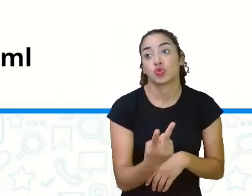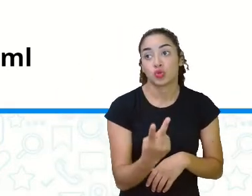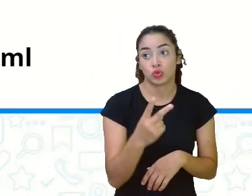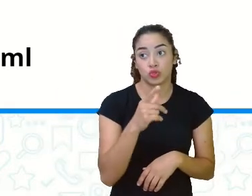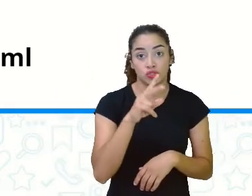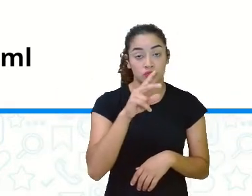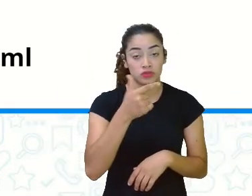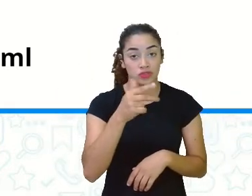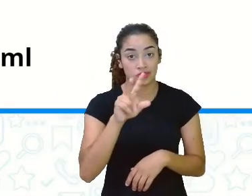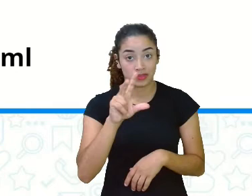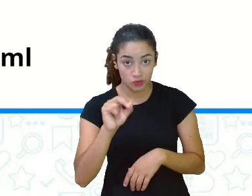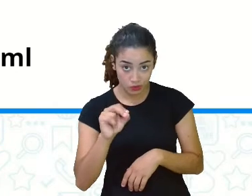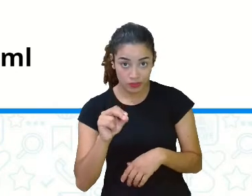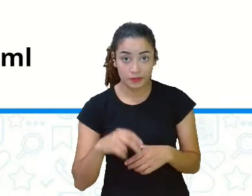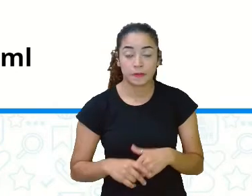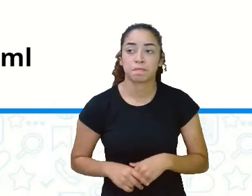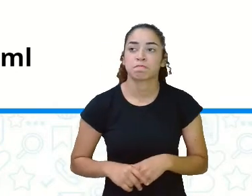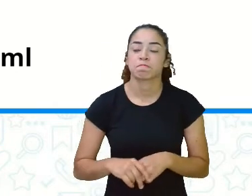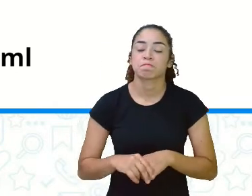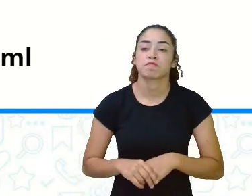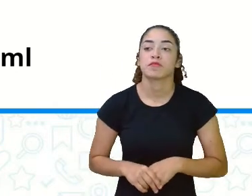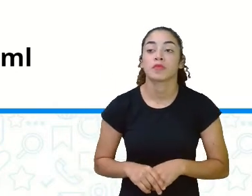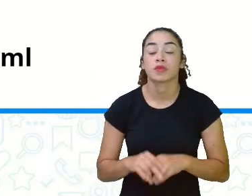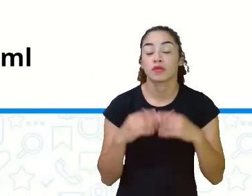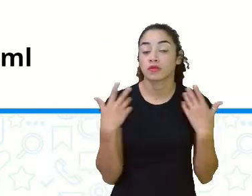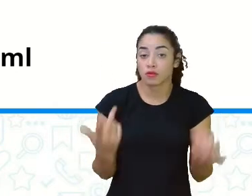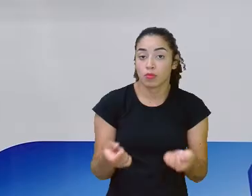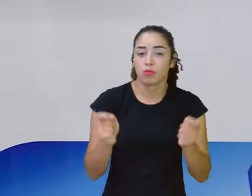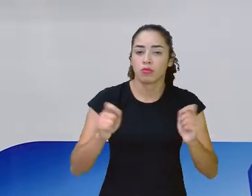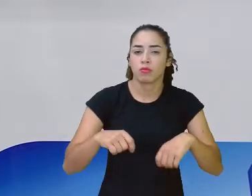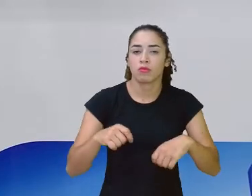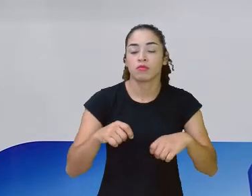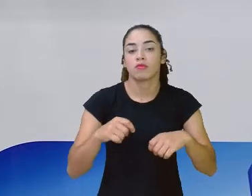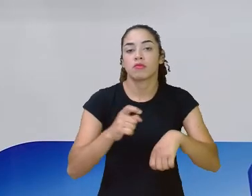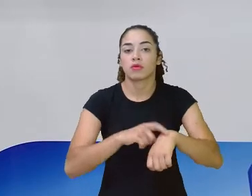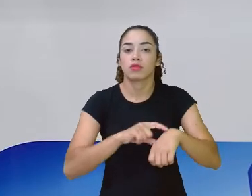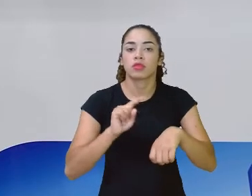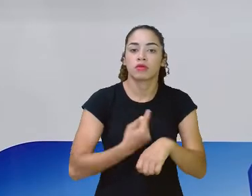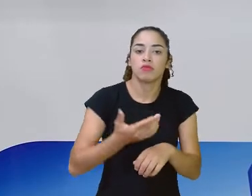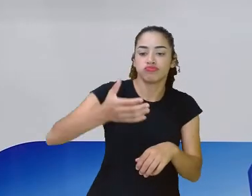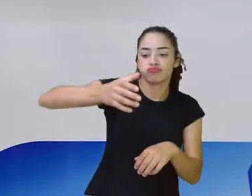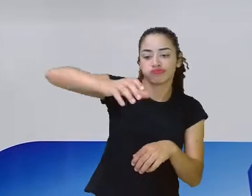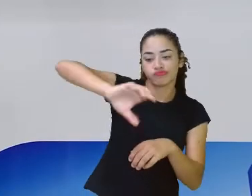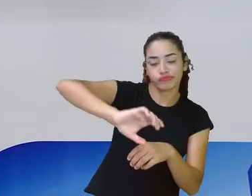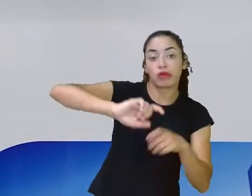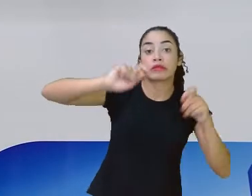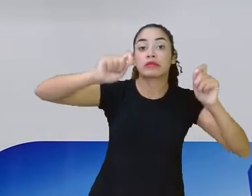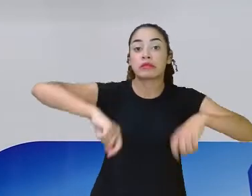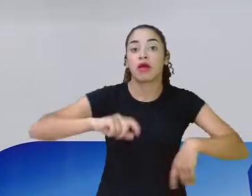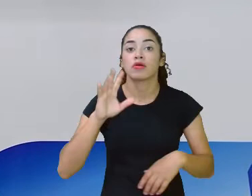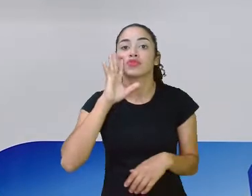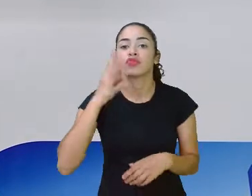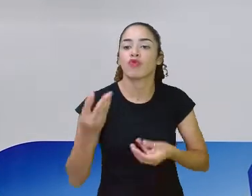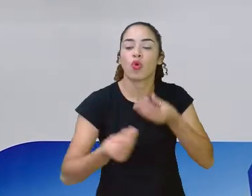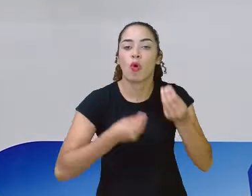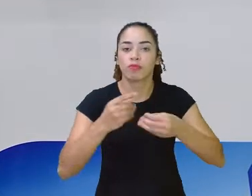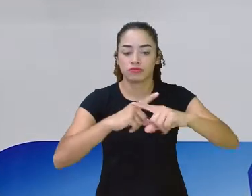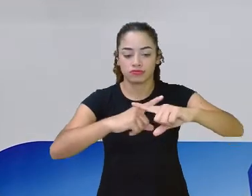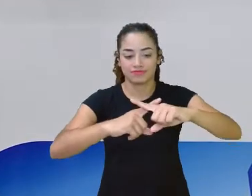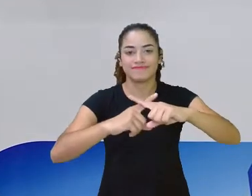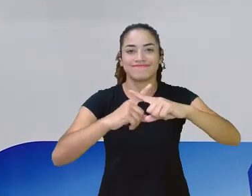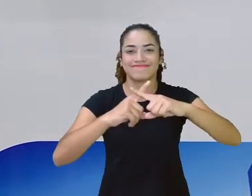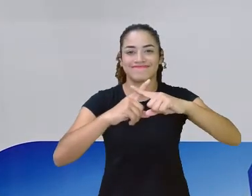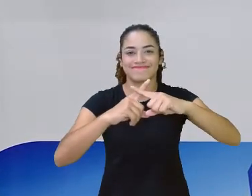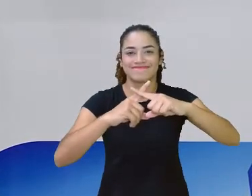eu vou relembrar vocês que quando a gente está adicionando, né, a gente pode também resolver por uma multiplicação. Percebam aqui,